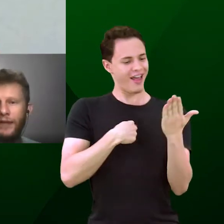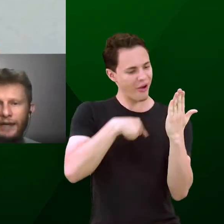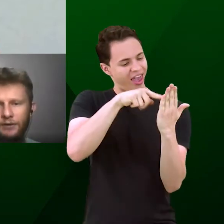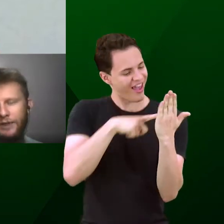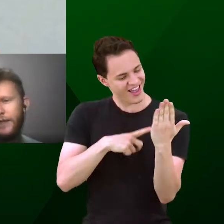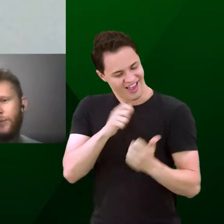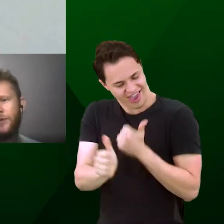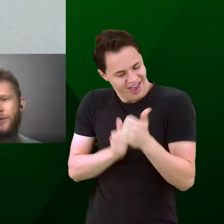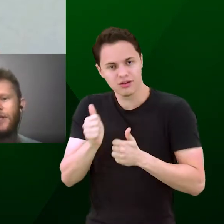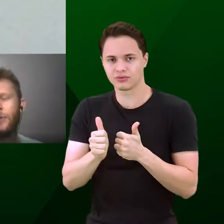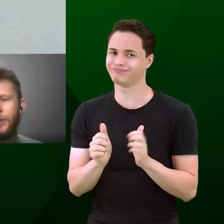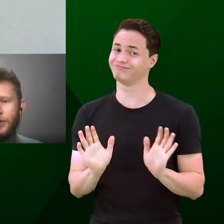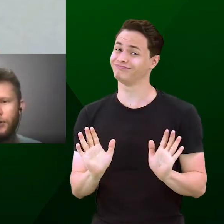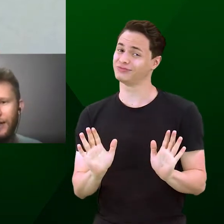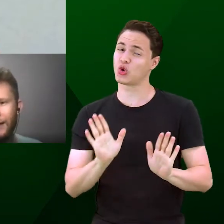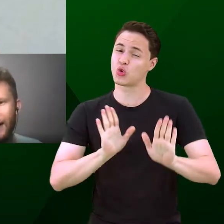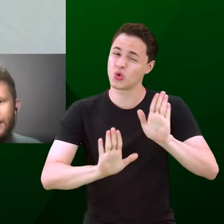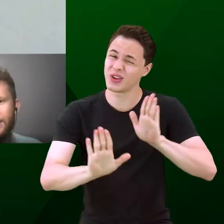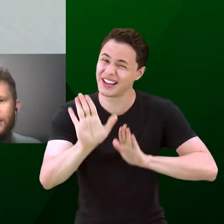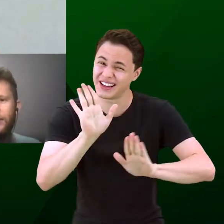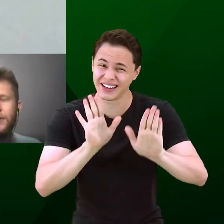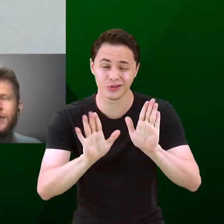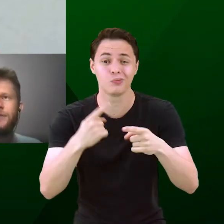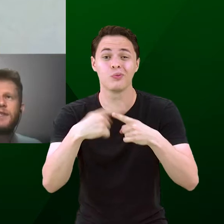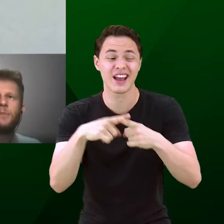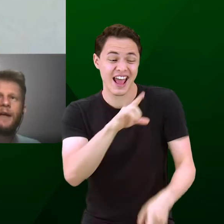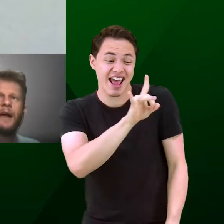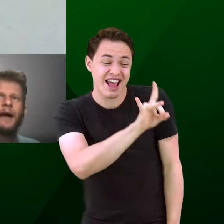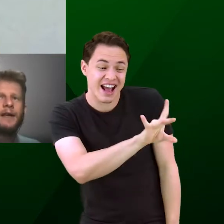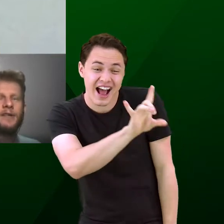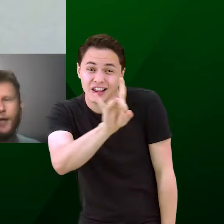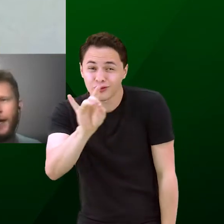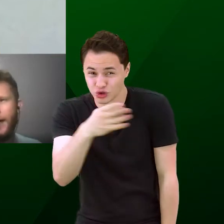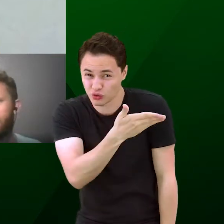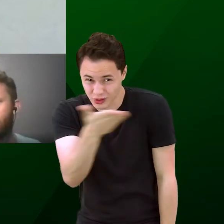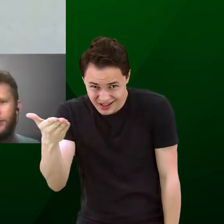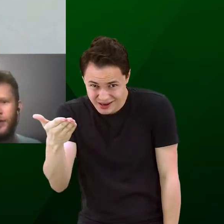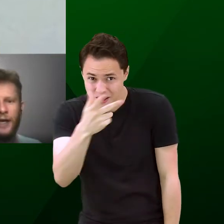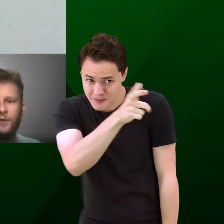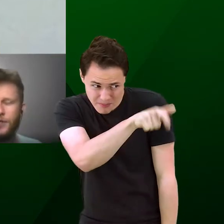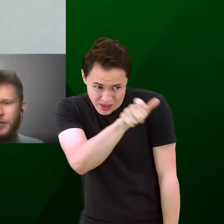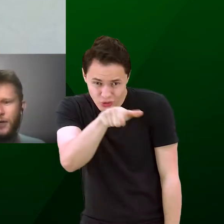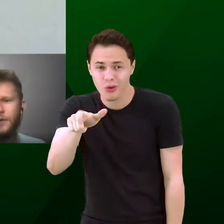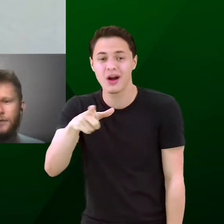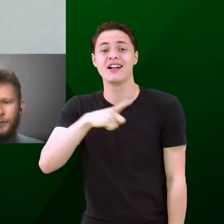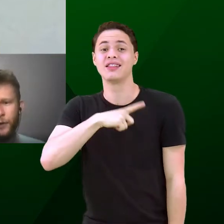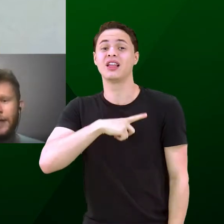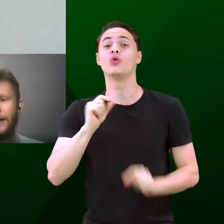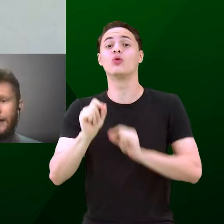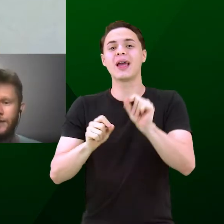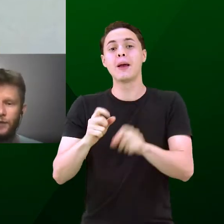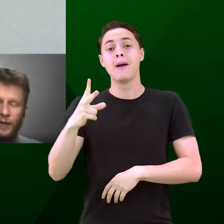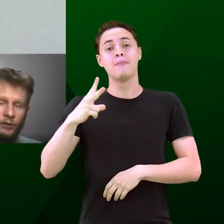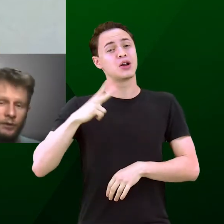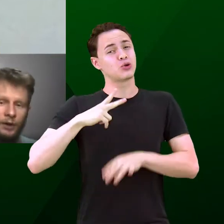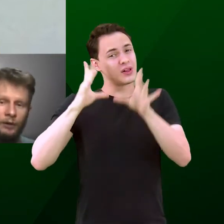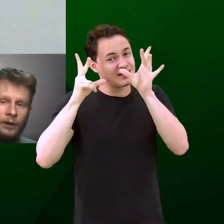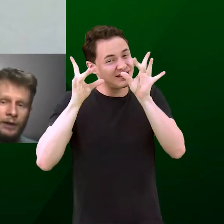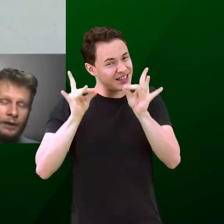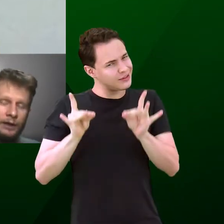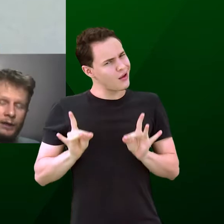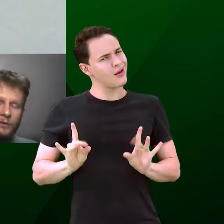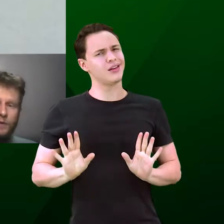2010, fiz o mestrado, concluí o mestrado em 2015, também na área de Ciência do Movimento Humano, tá? E atualmente dou